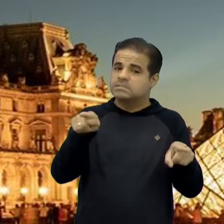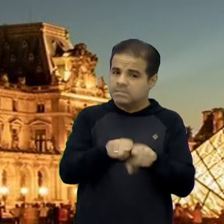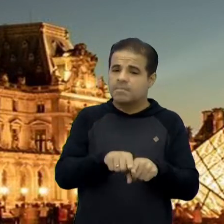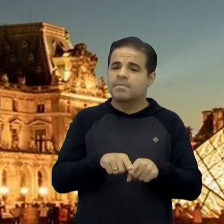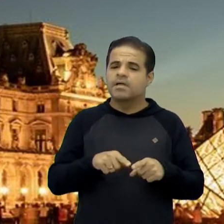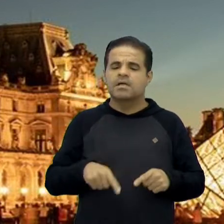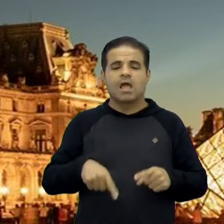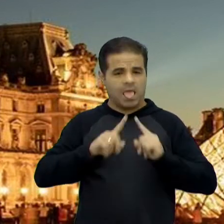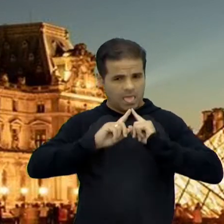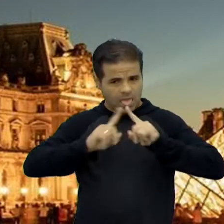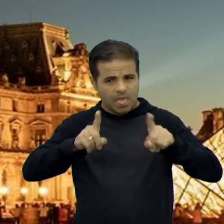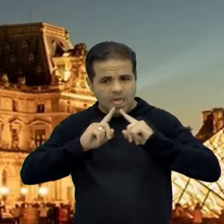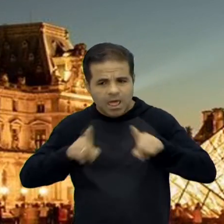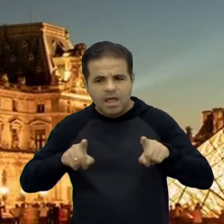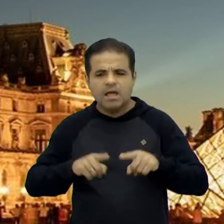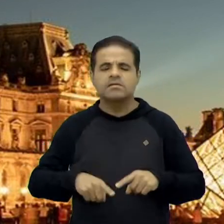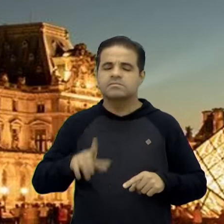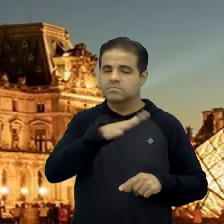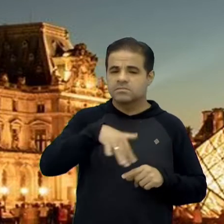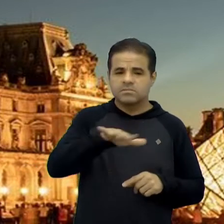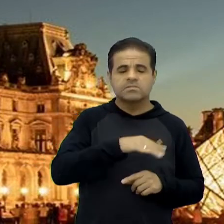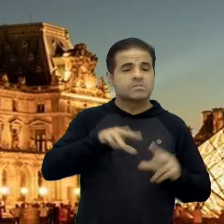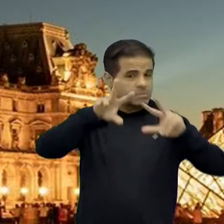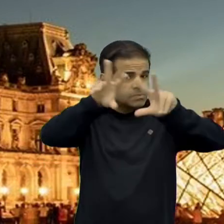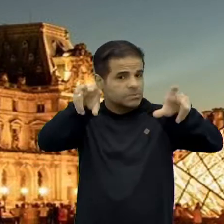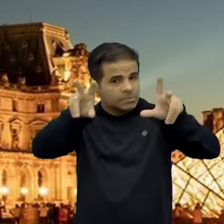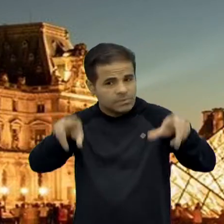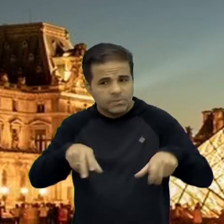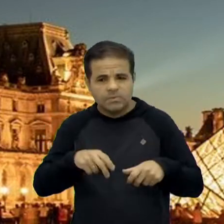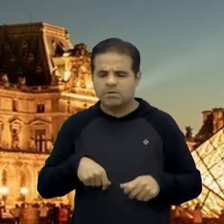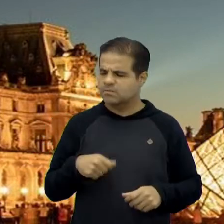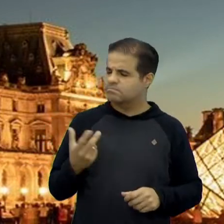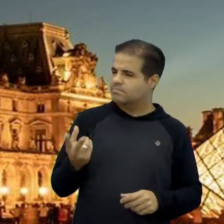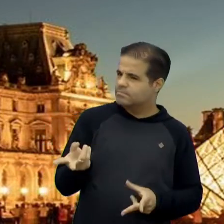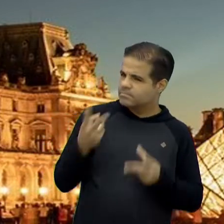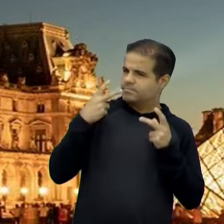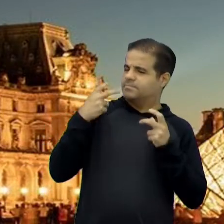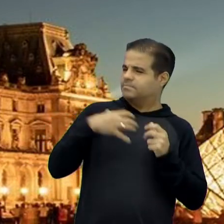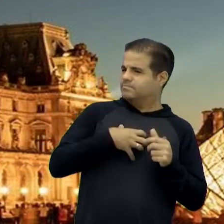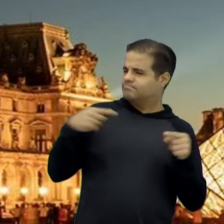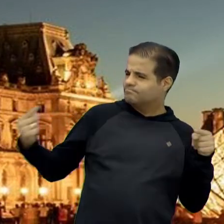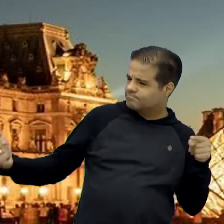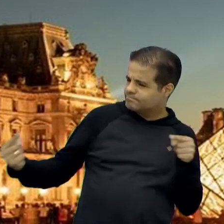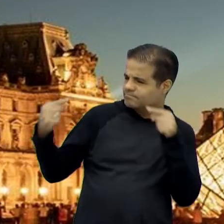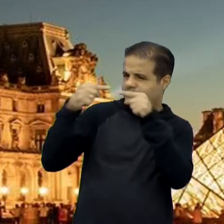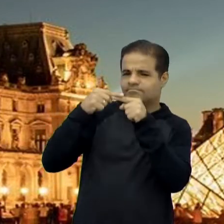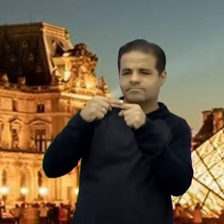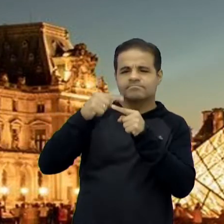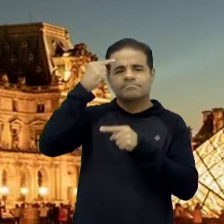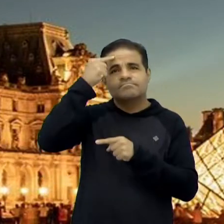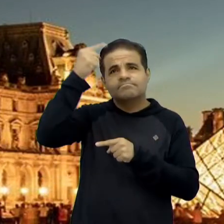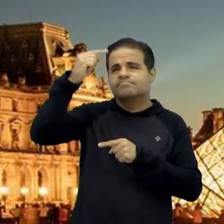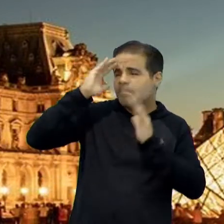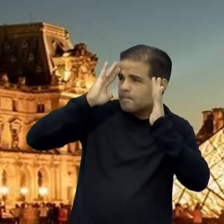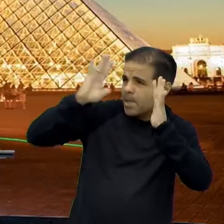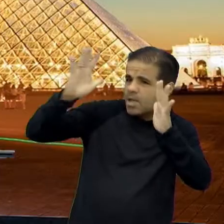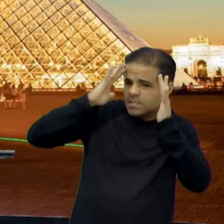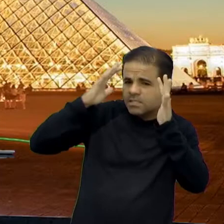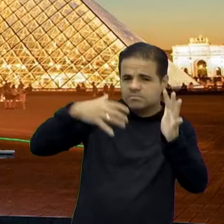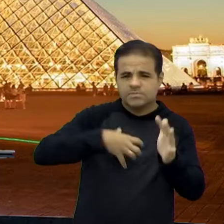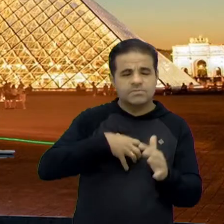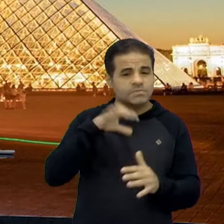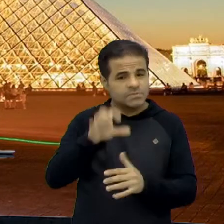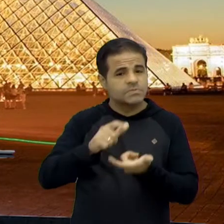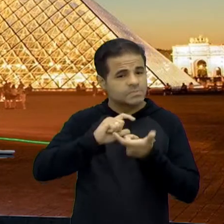faz uma crítica aos assuntos, porque a gente acaba se identificando de alguma forma, ou pensando daquela forma com